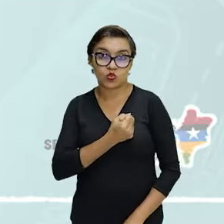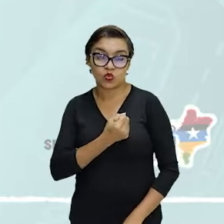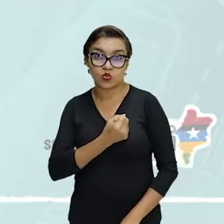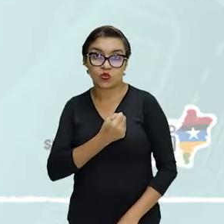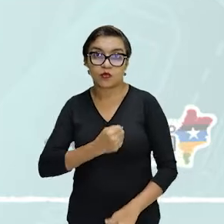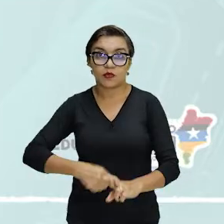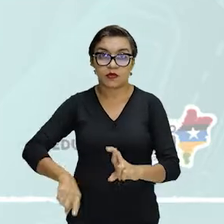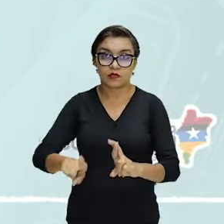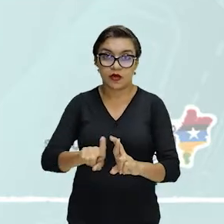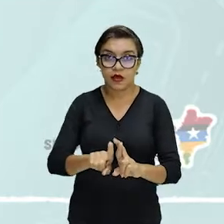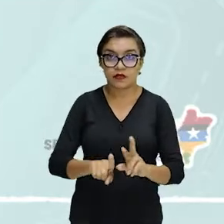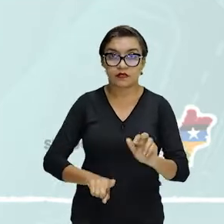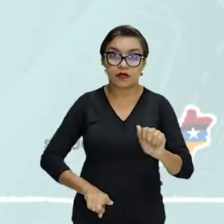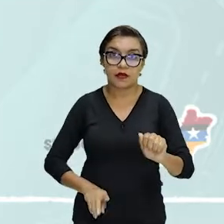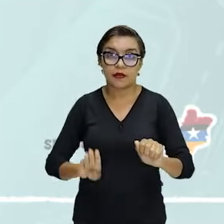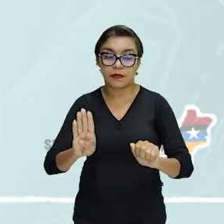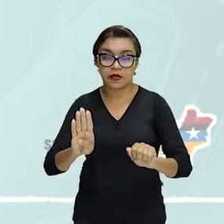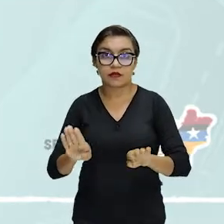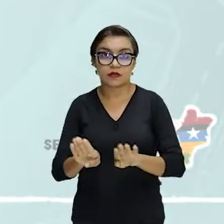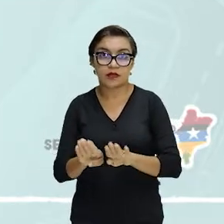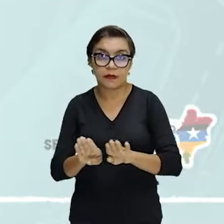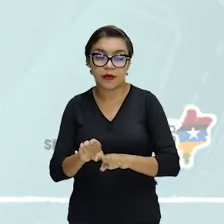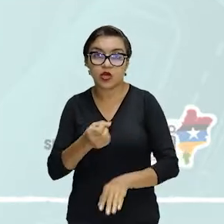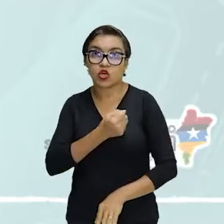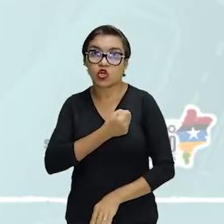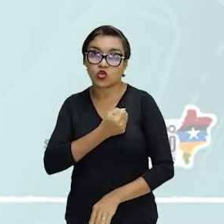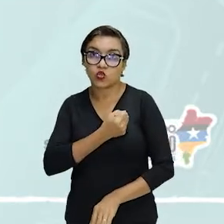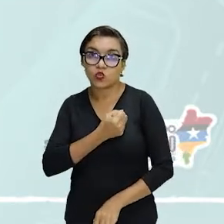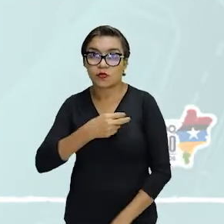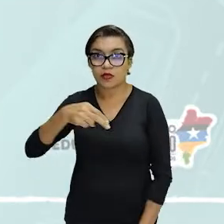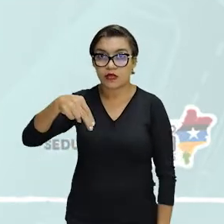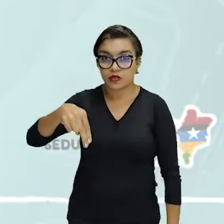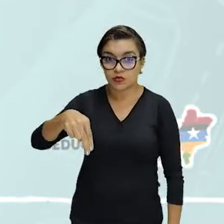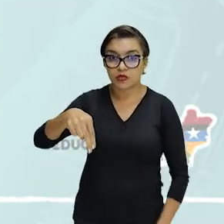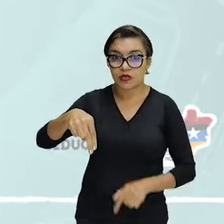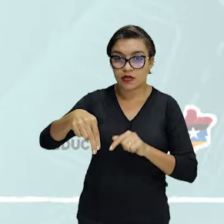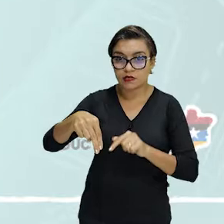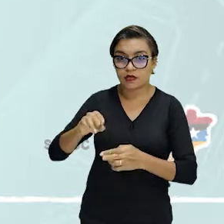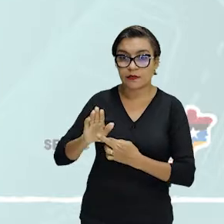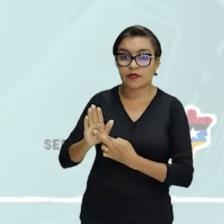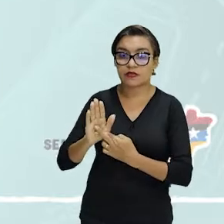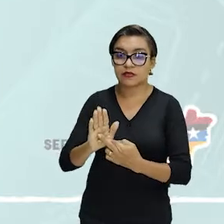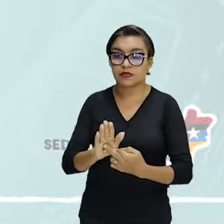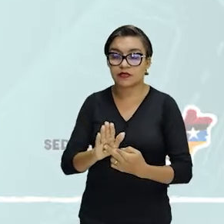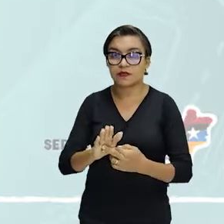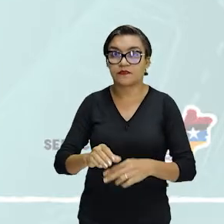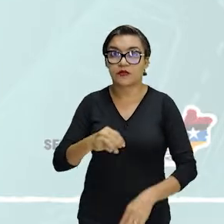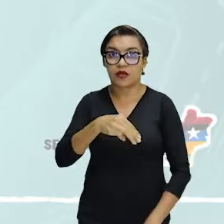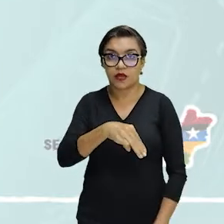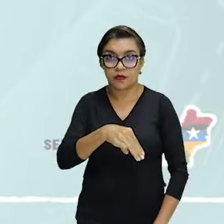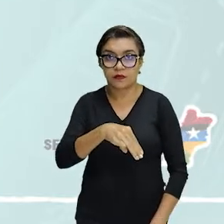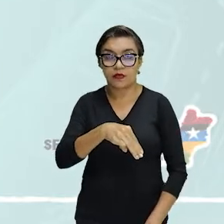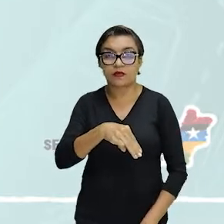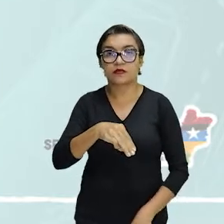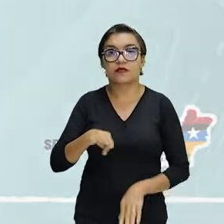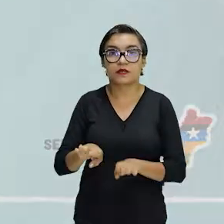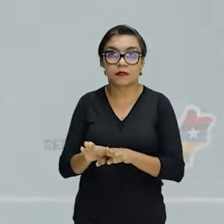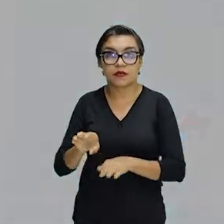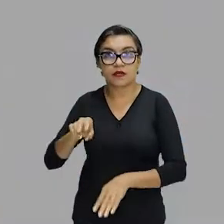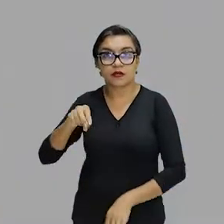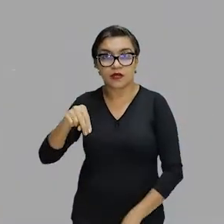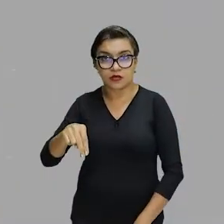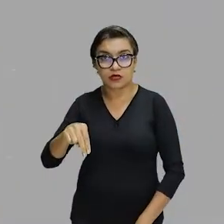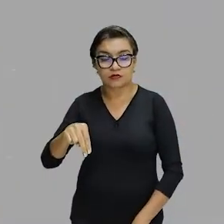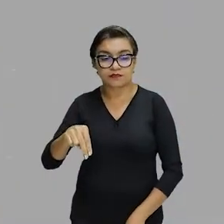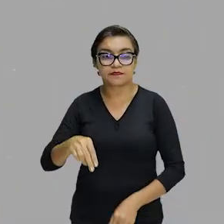A e B, e também dois números naturais não nulos, aqui representados pelas letras M e N. E